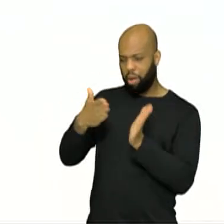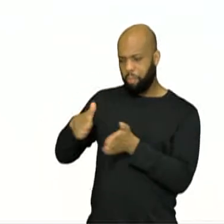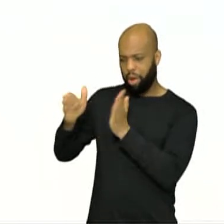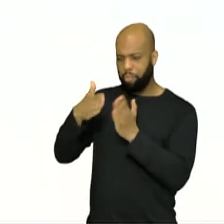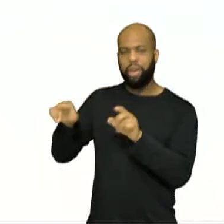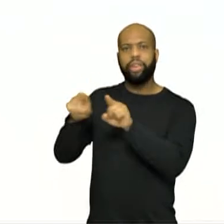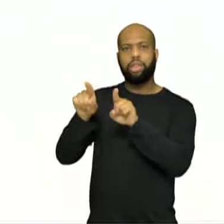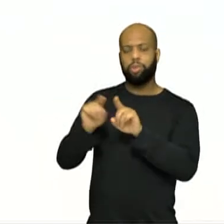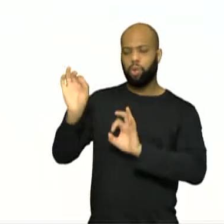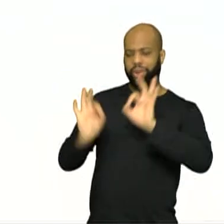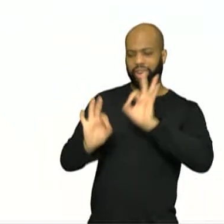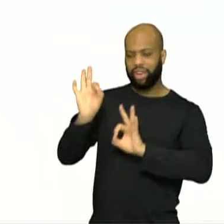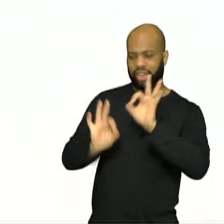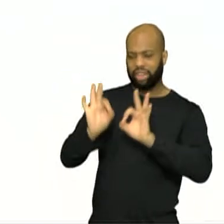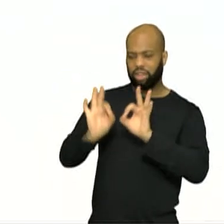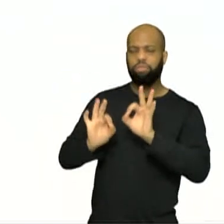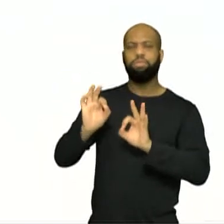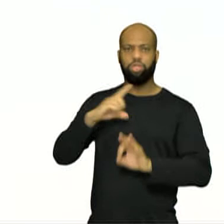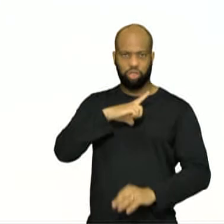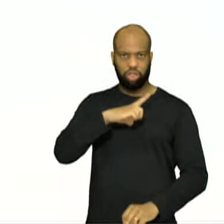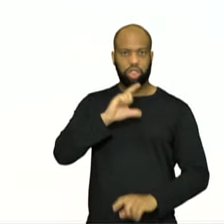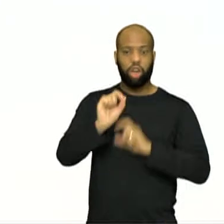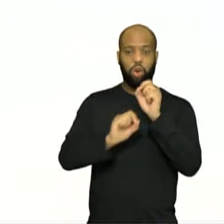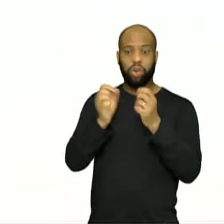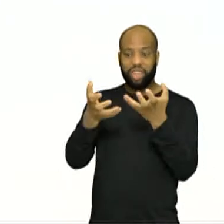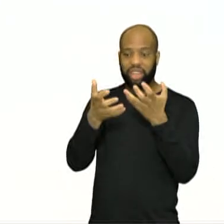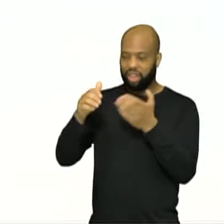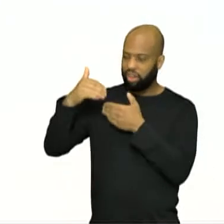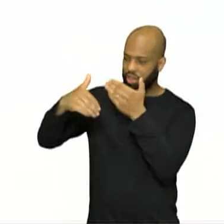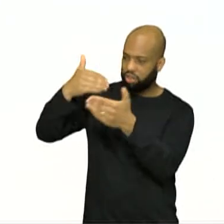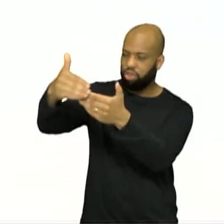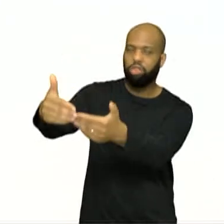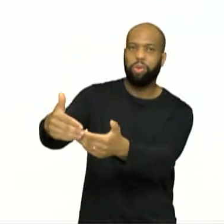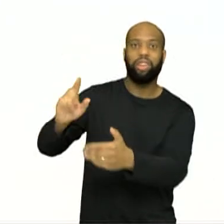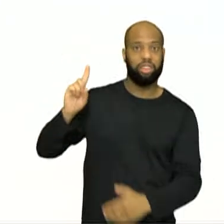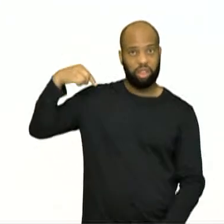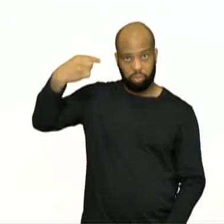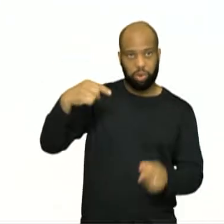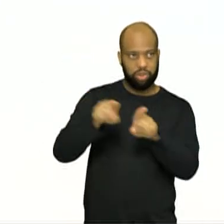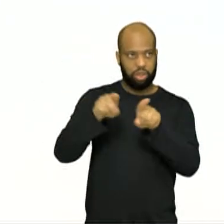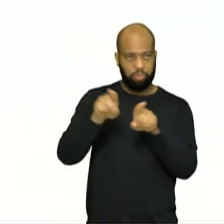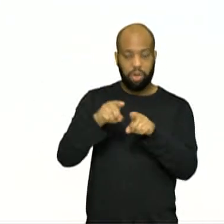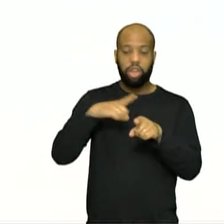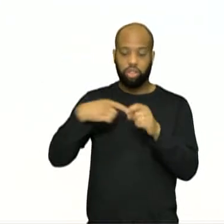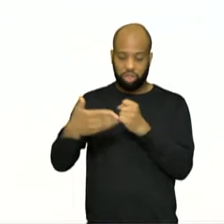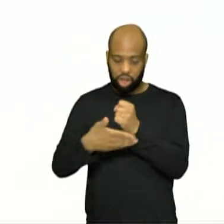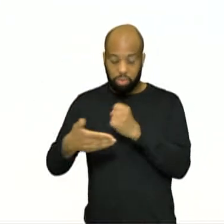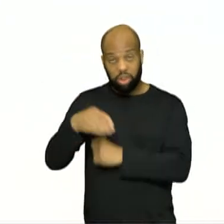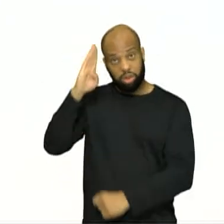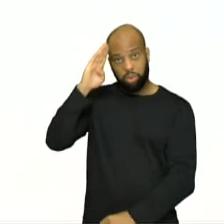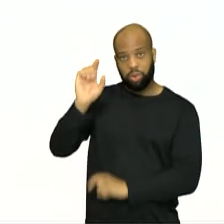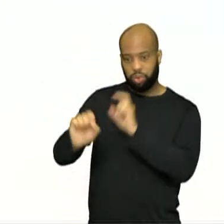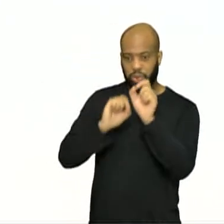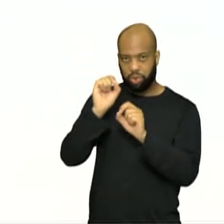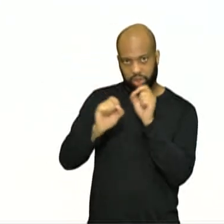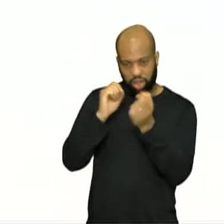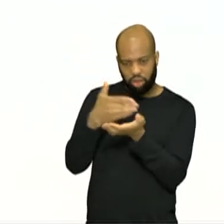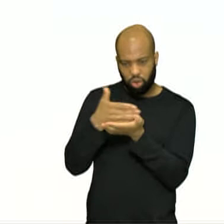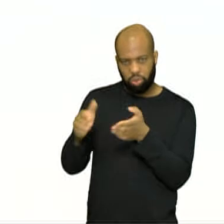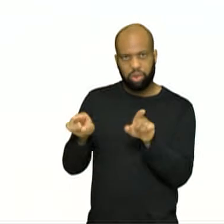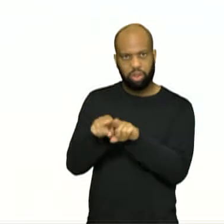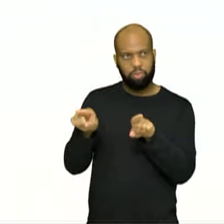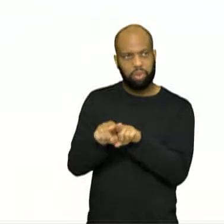e uma organização planejada visando um desenvolvimento posterior, calcado principalmente e